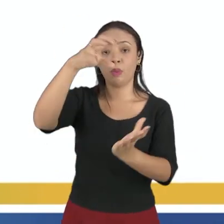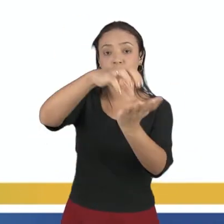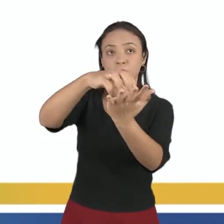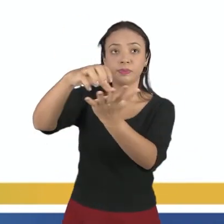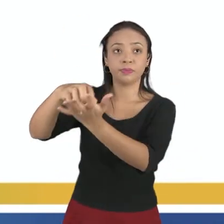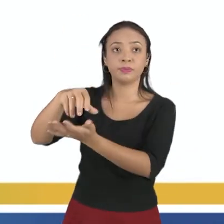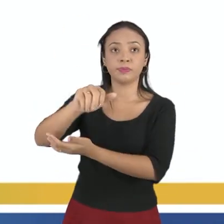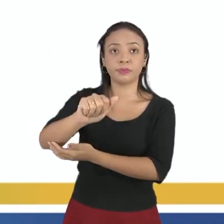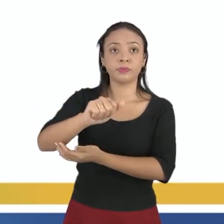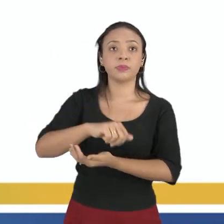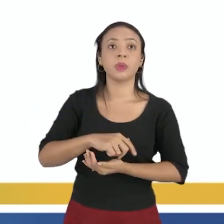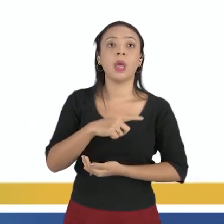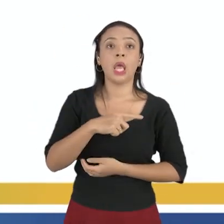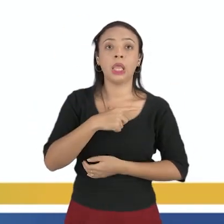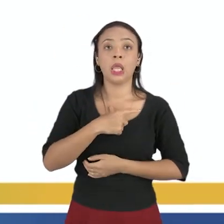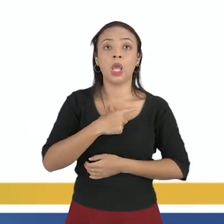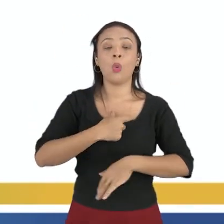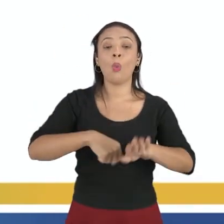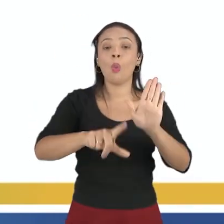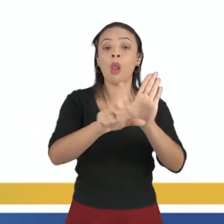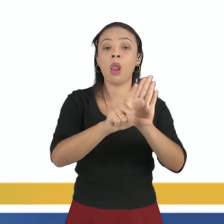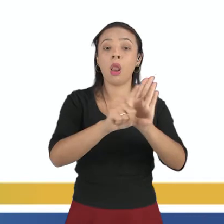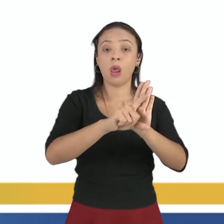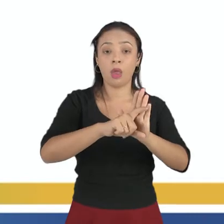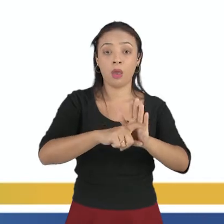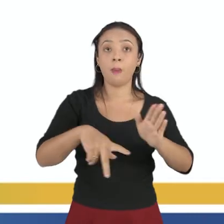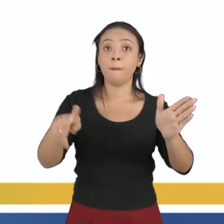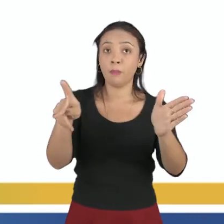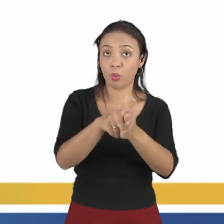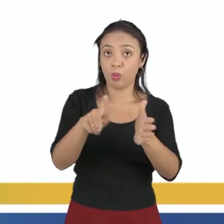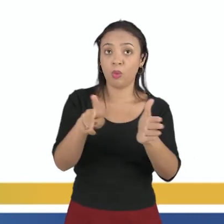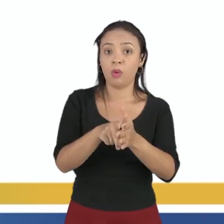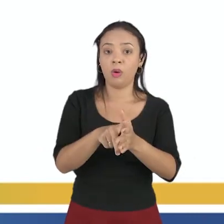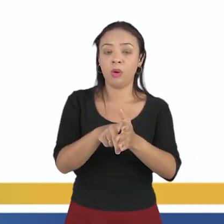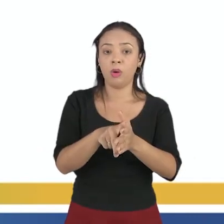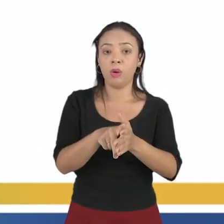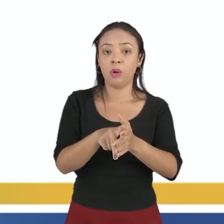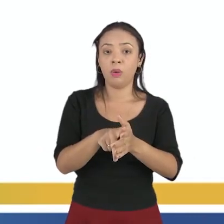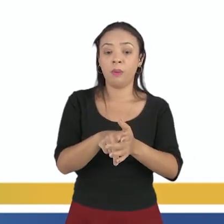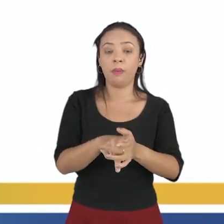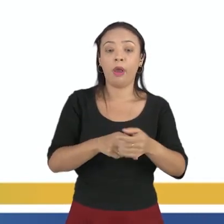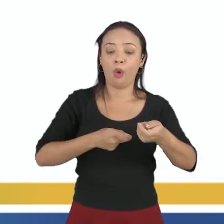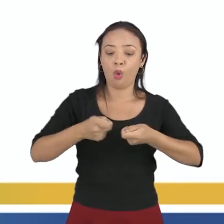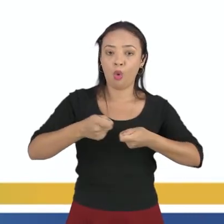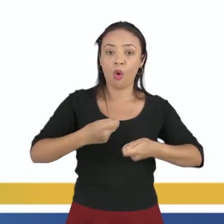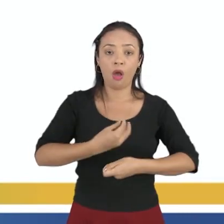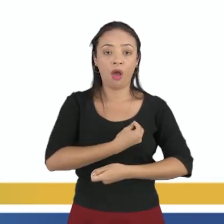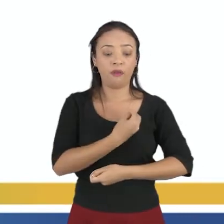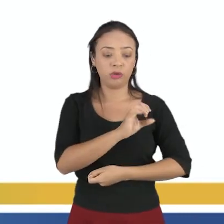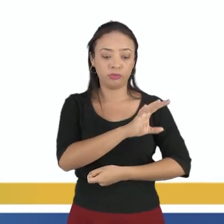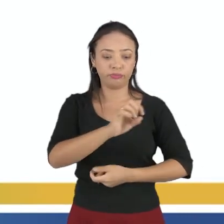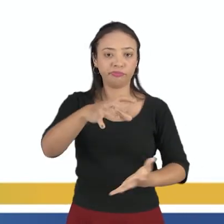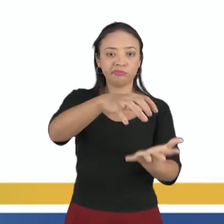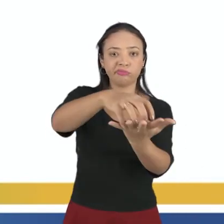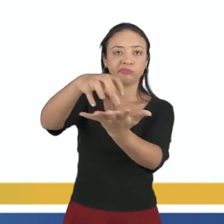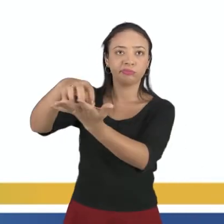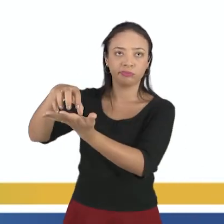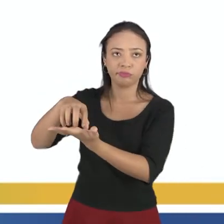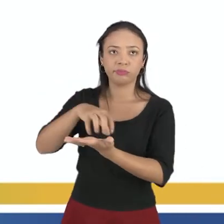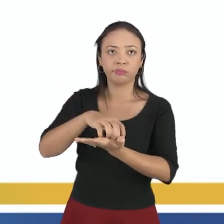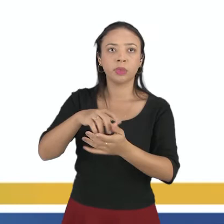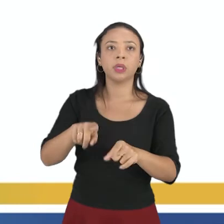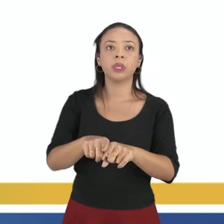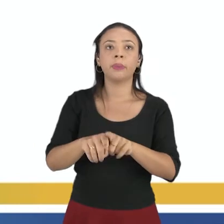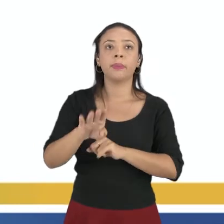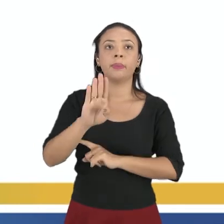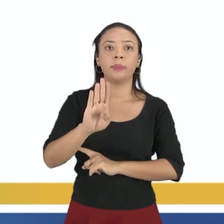Letra A, existência de legislação específica a reger a vida de cada feudo, atribuição do